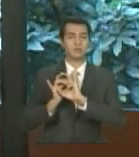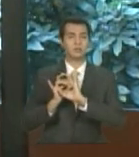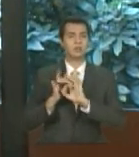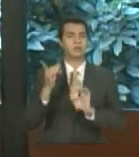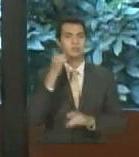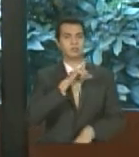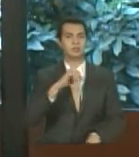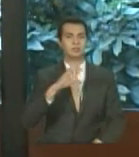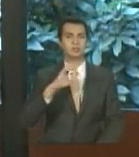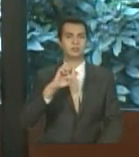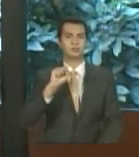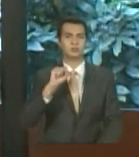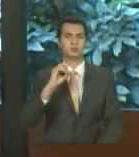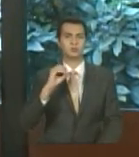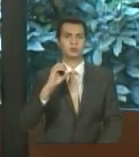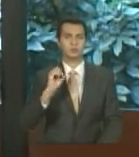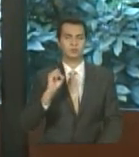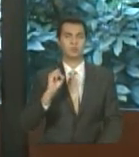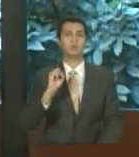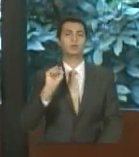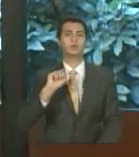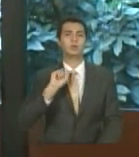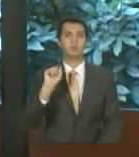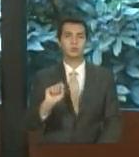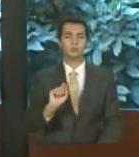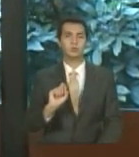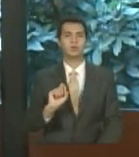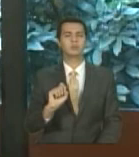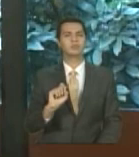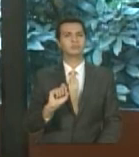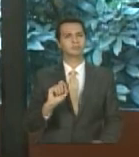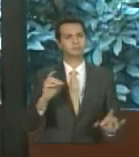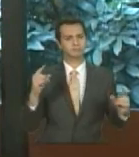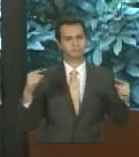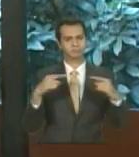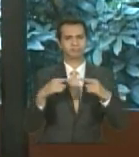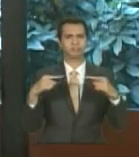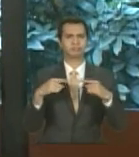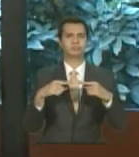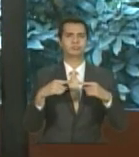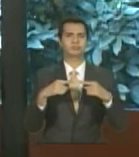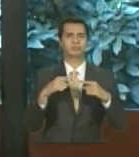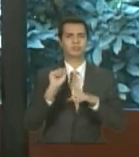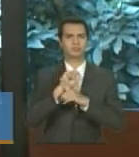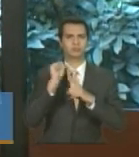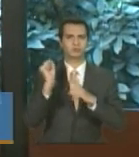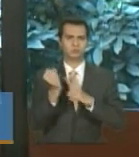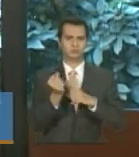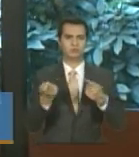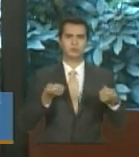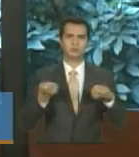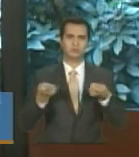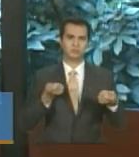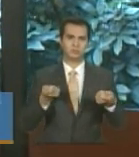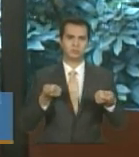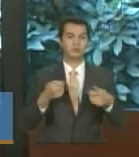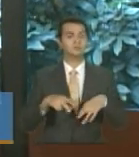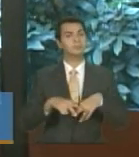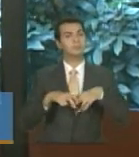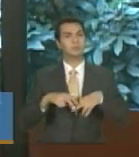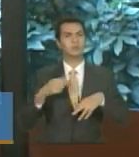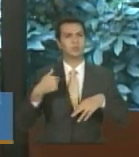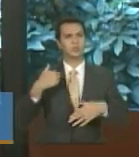fosse feito numa perspectiva novamente alinhada com o controle social. Portanto, eu tenho a convicção que